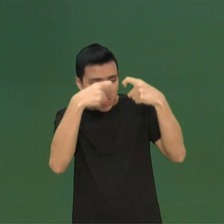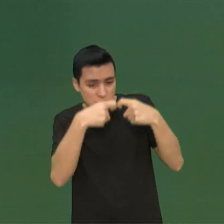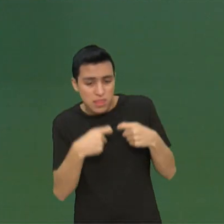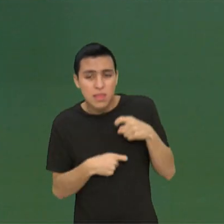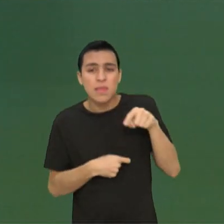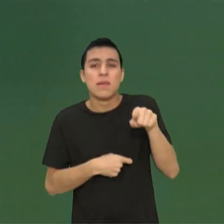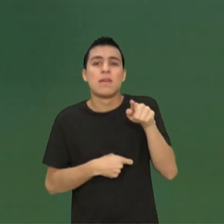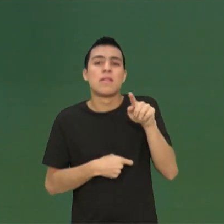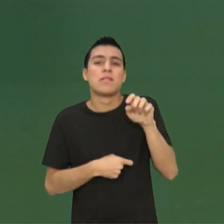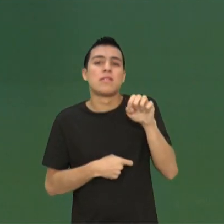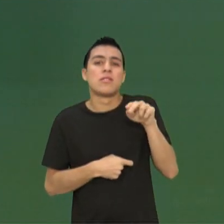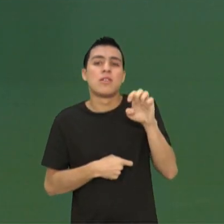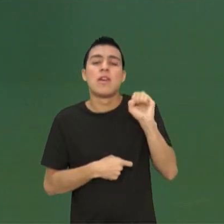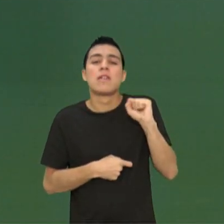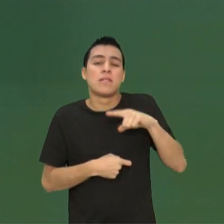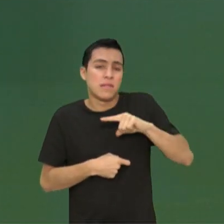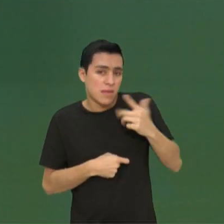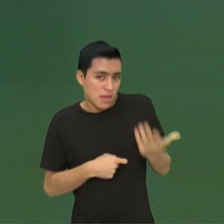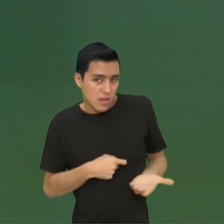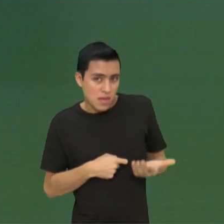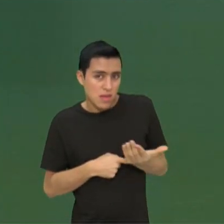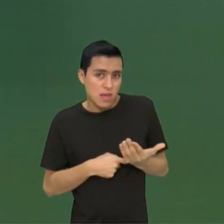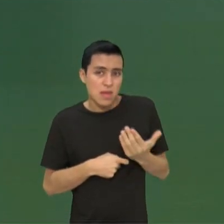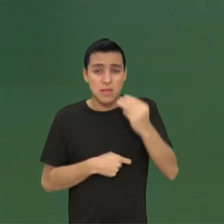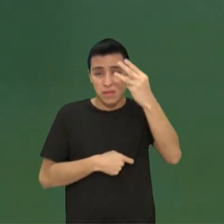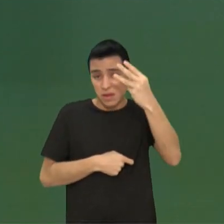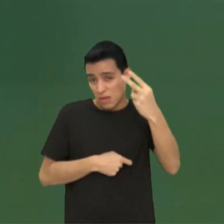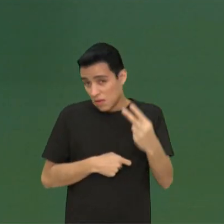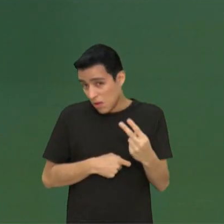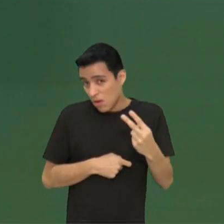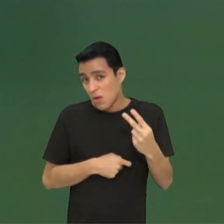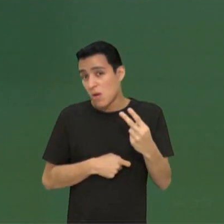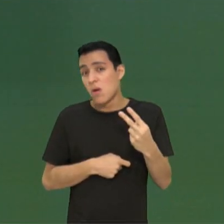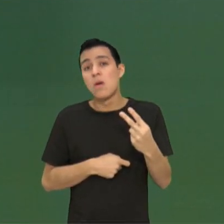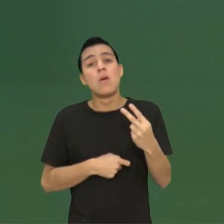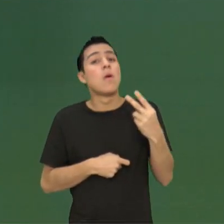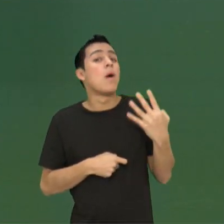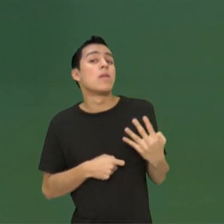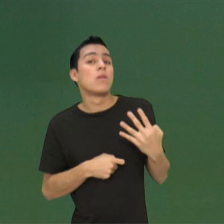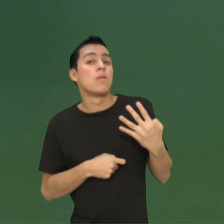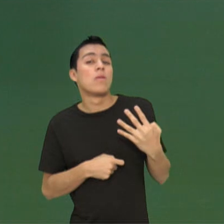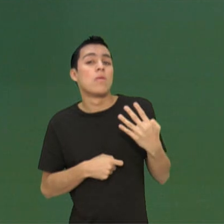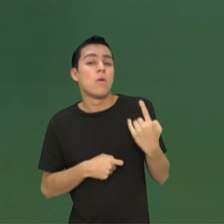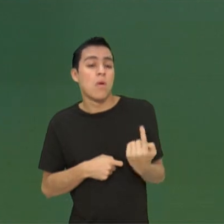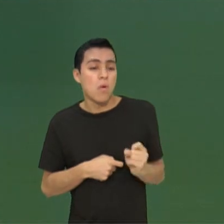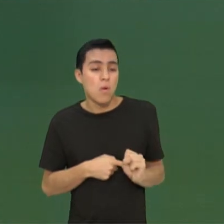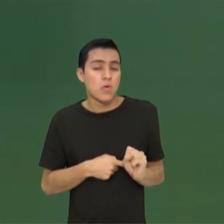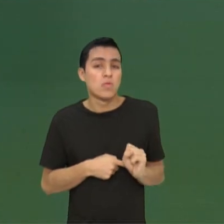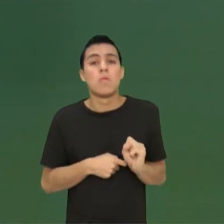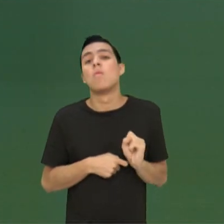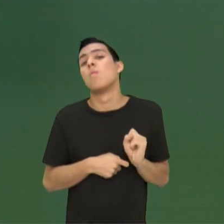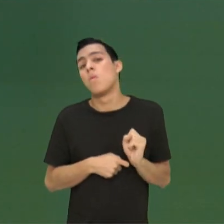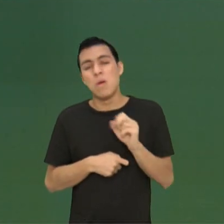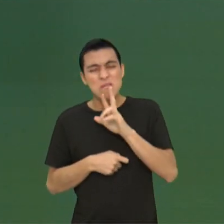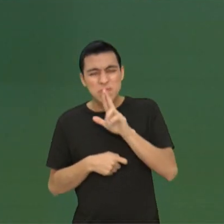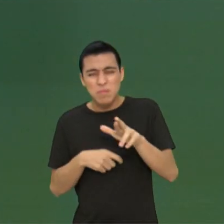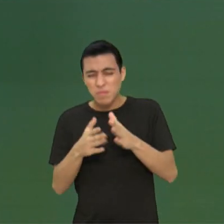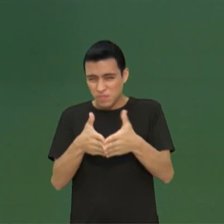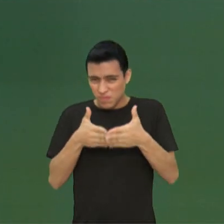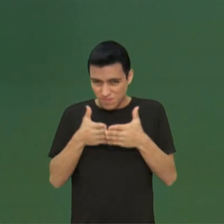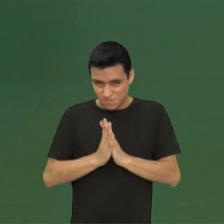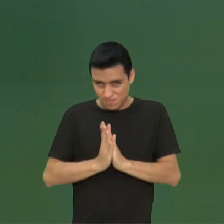Se reagir nas duas, é porque o sangue é AB. E se não reagir em nenhuma, é porque não tem nem A e não tem